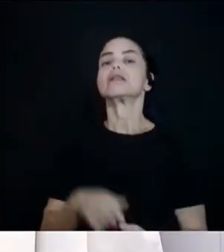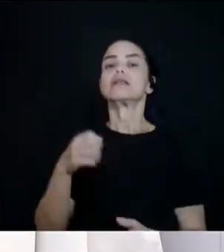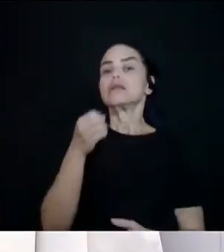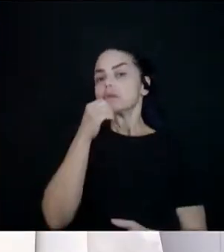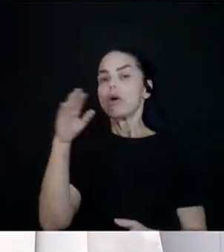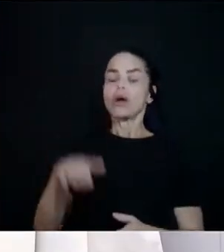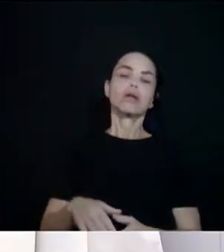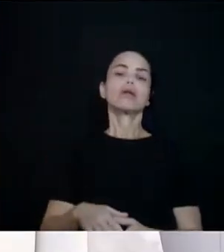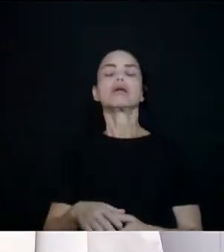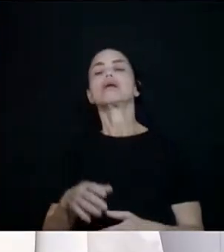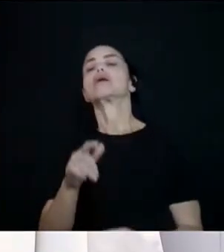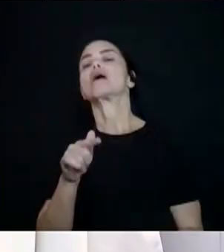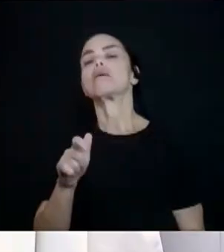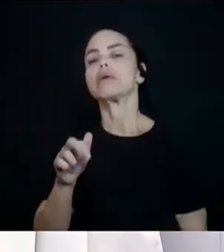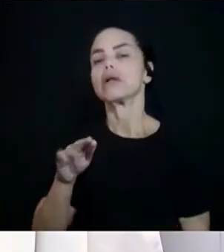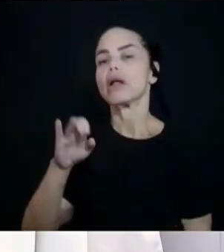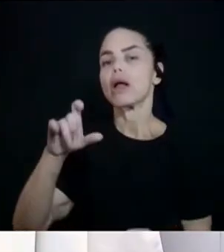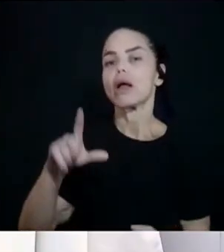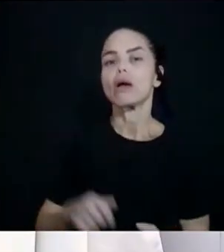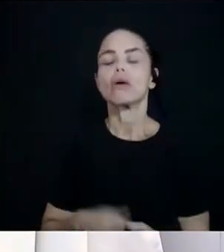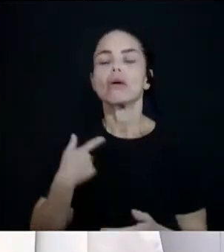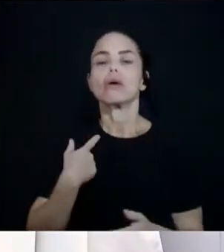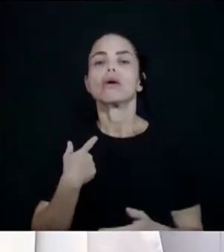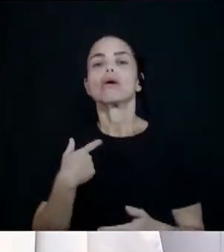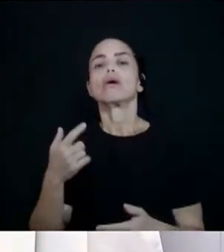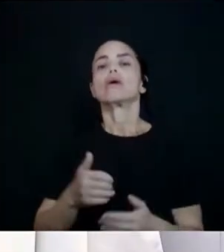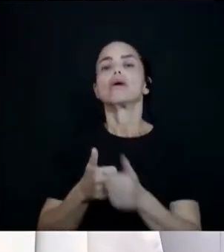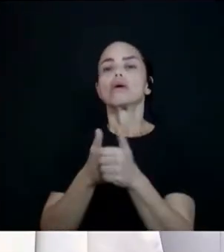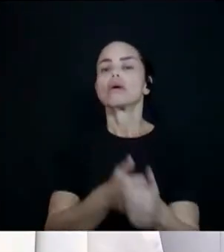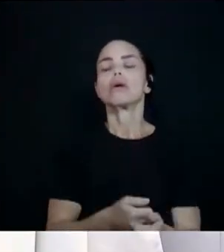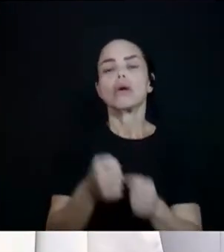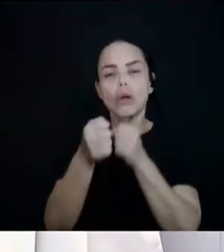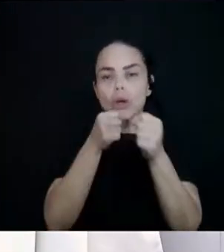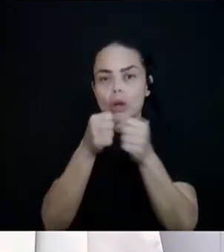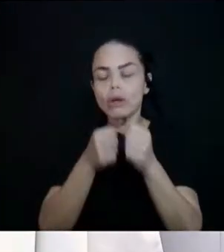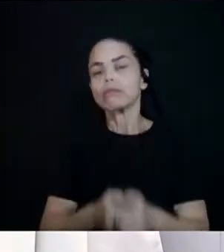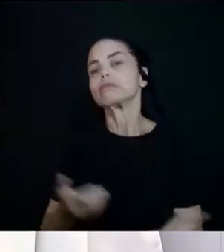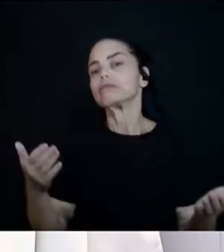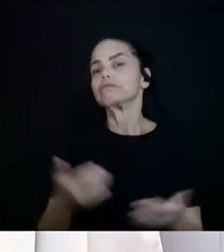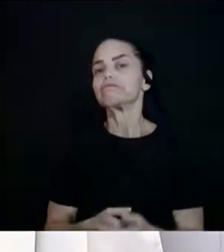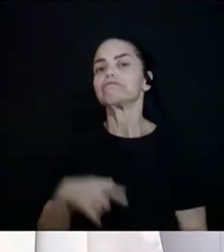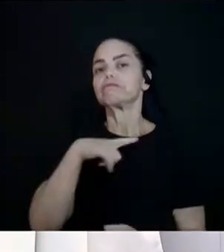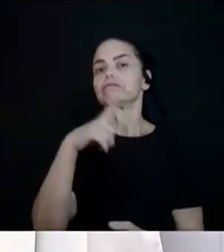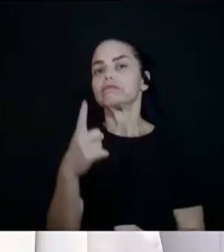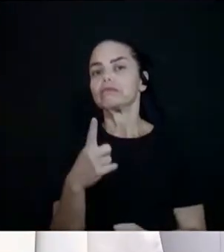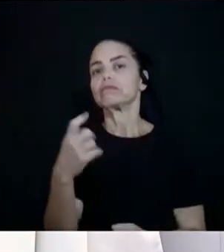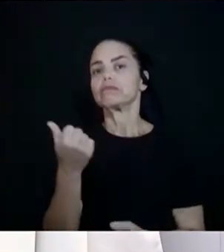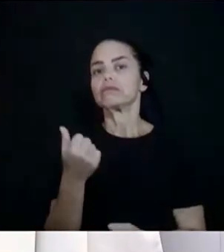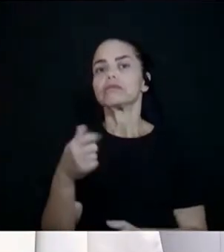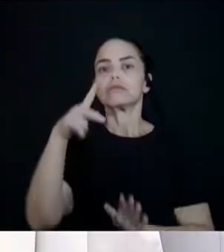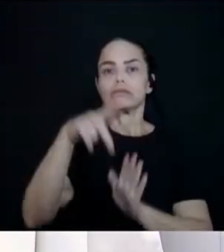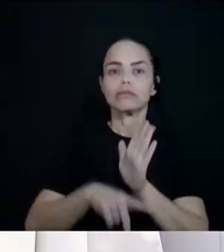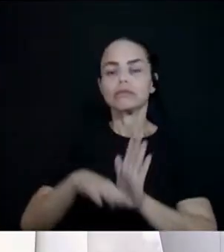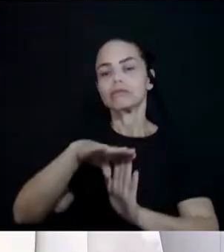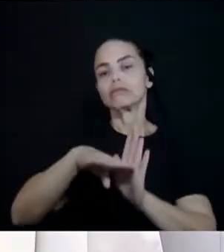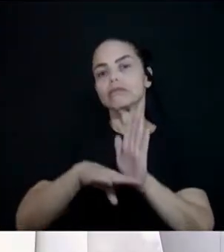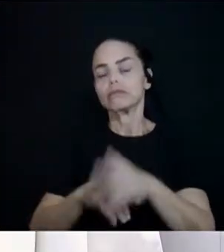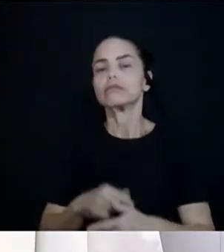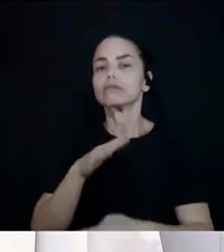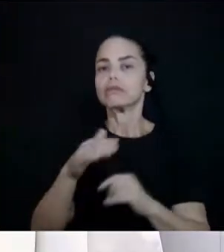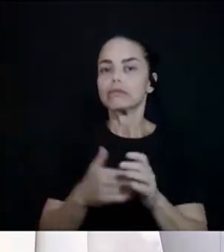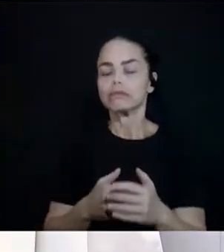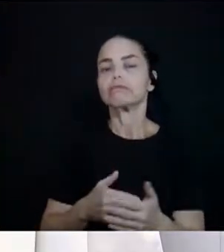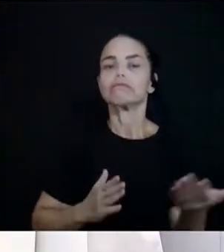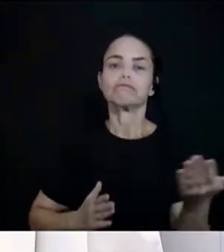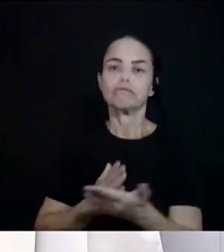Gabriel. Boa tarde para todo mundo acompanhando o Câmara Notícia. Pois é, havia 16 projetos na pauta, todos foram